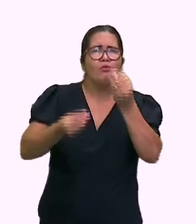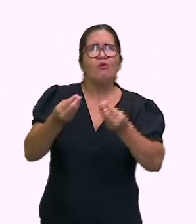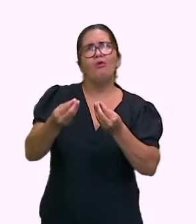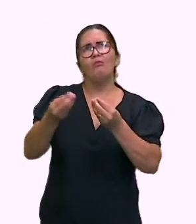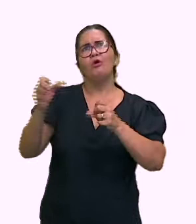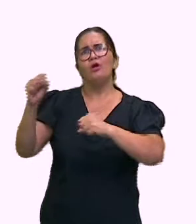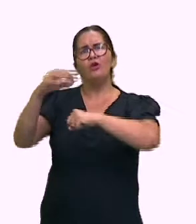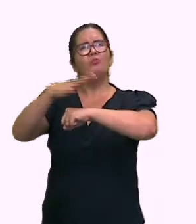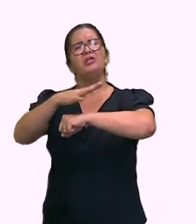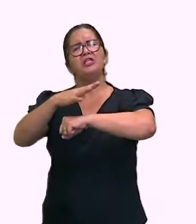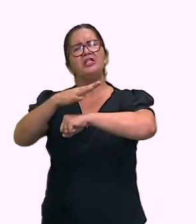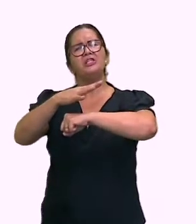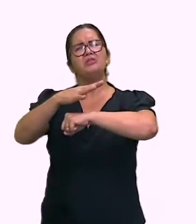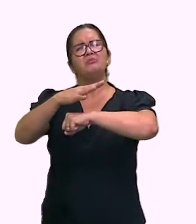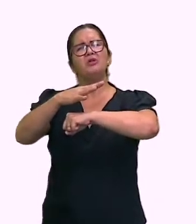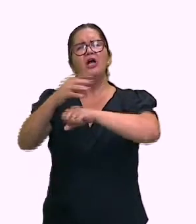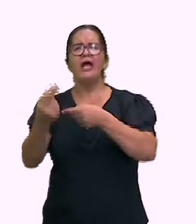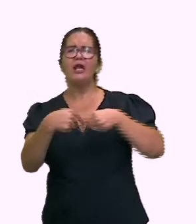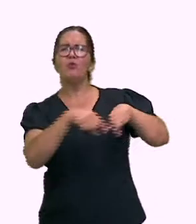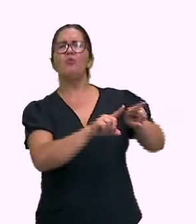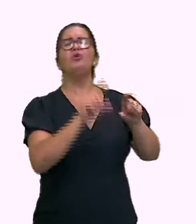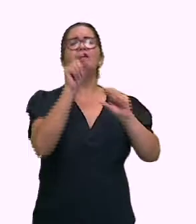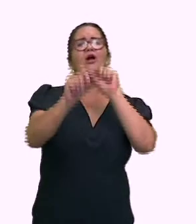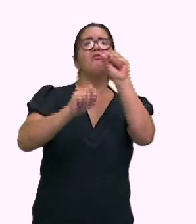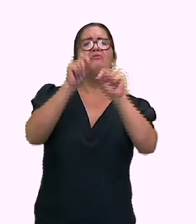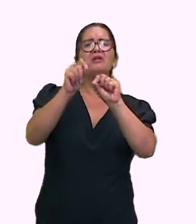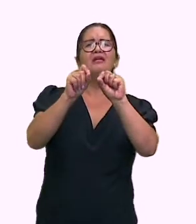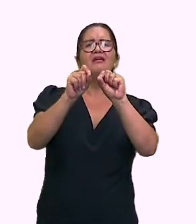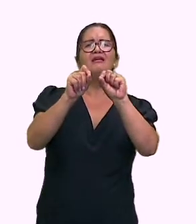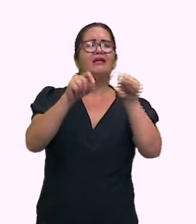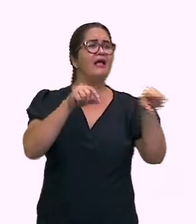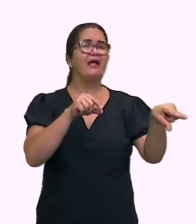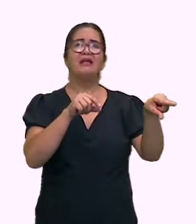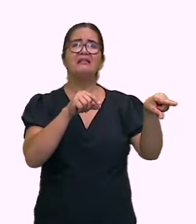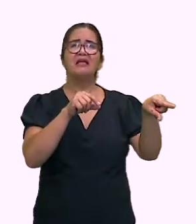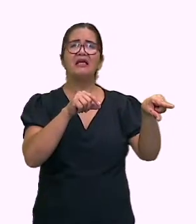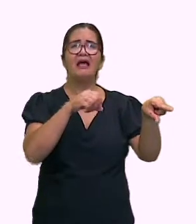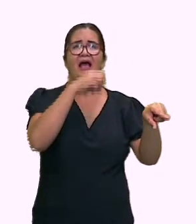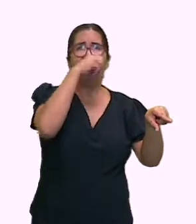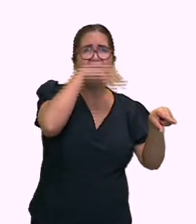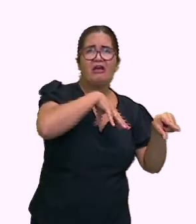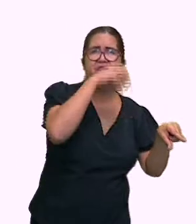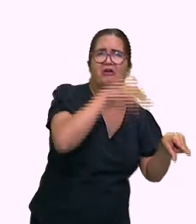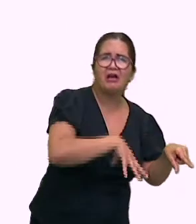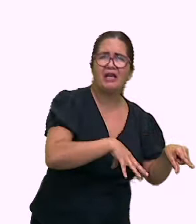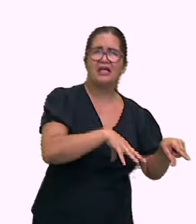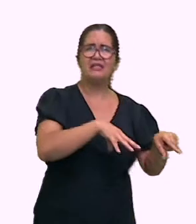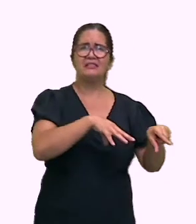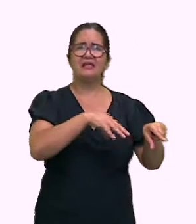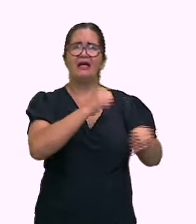estava rompendo? Ele estava rompendo uma ignorância, uma intolerância,